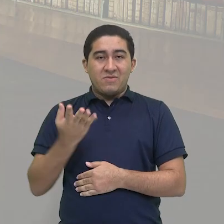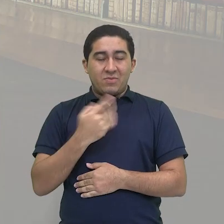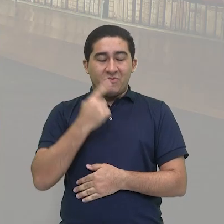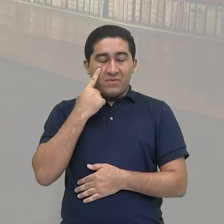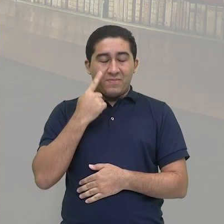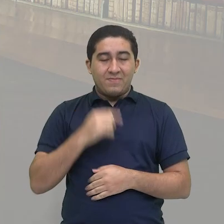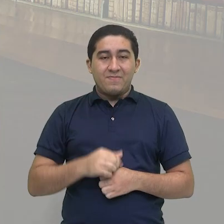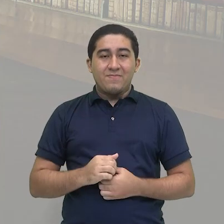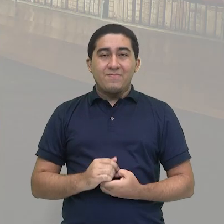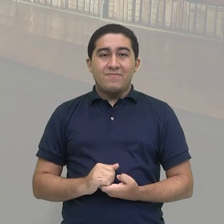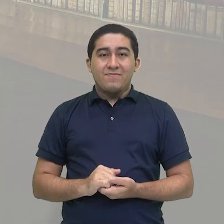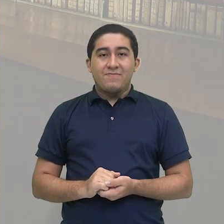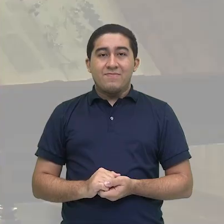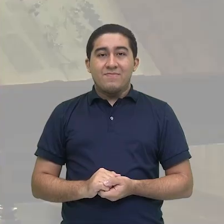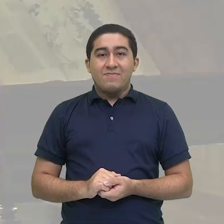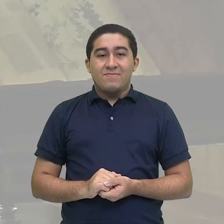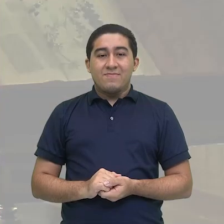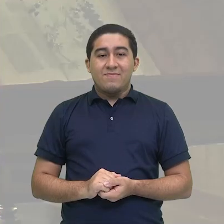Vamos assistir?